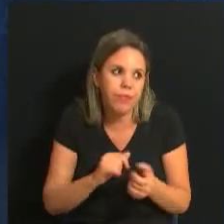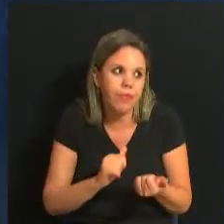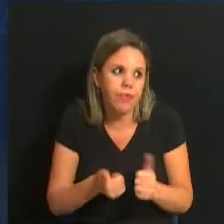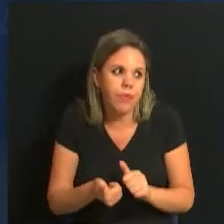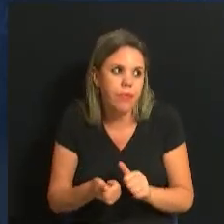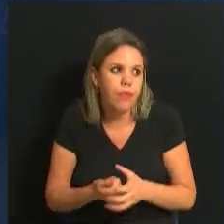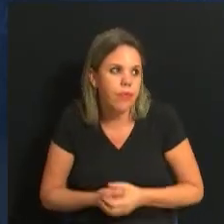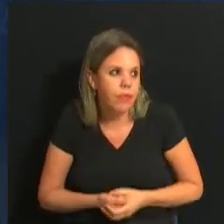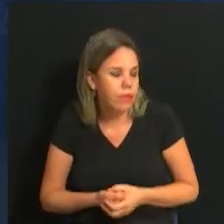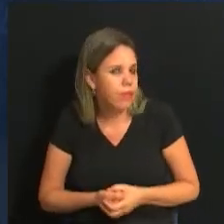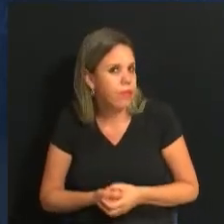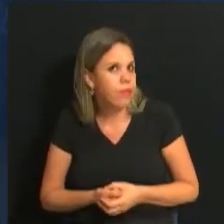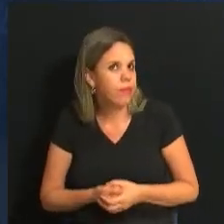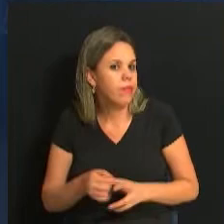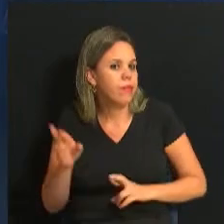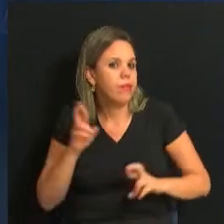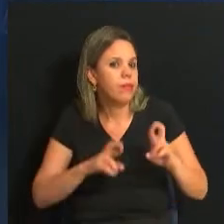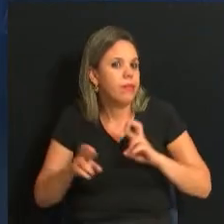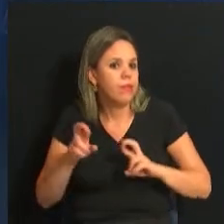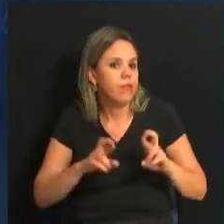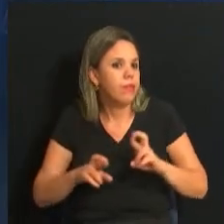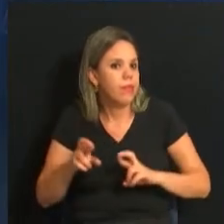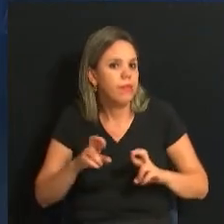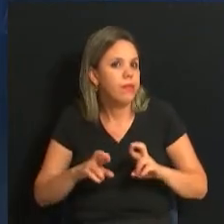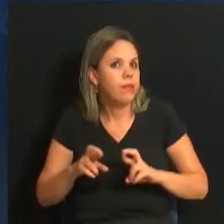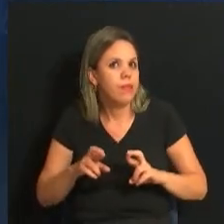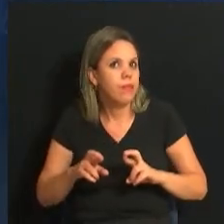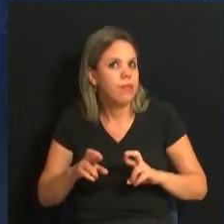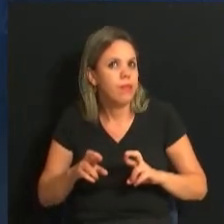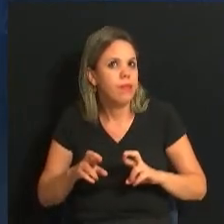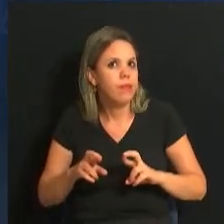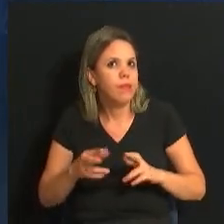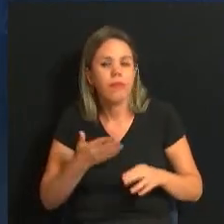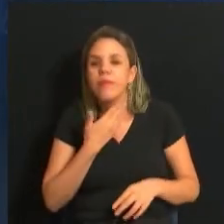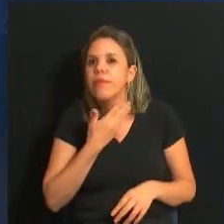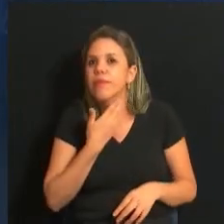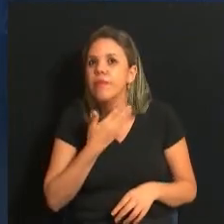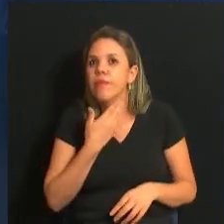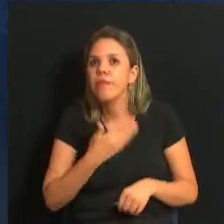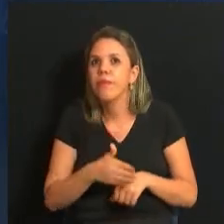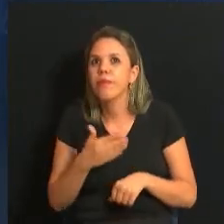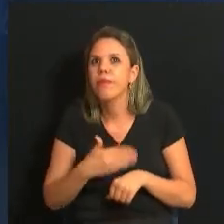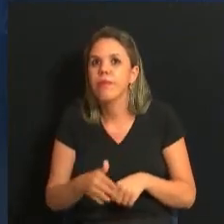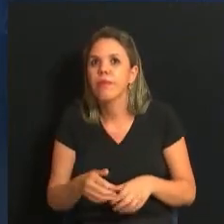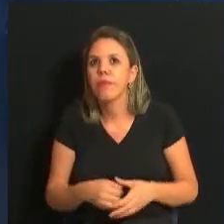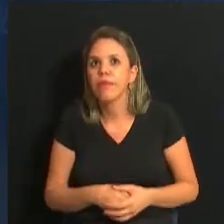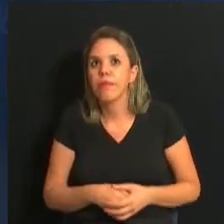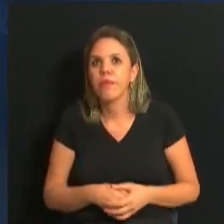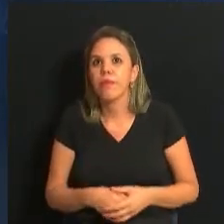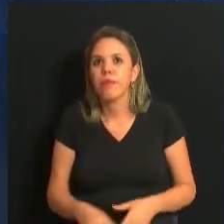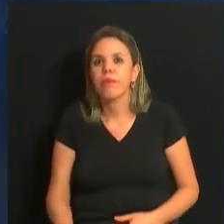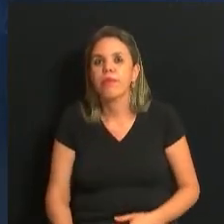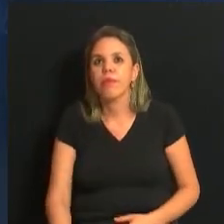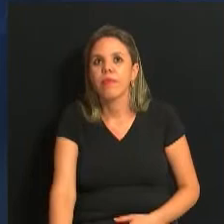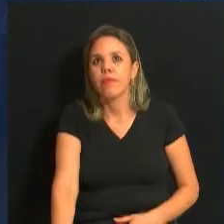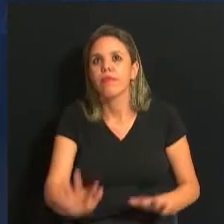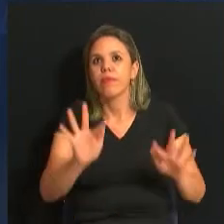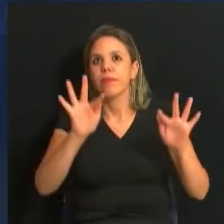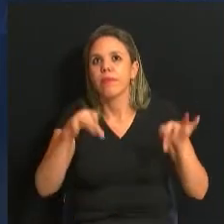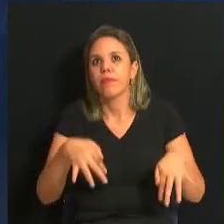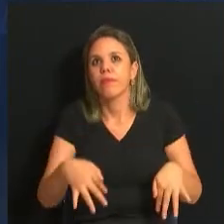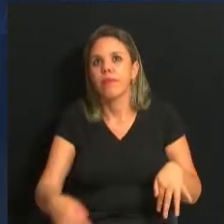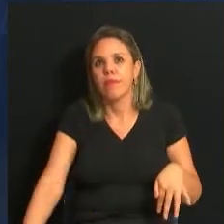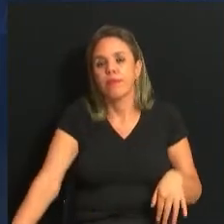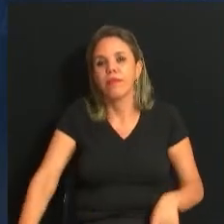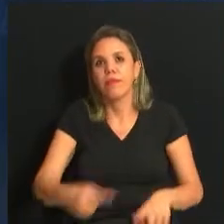Martins e conferir que vale muito a pena este bate-papo com o treinador da equipe. Bom, fim de semana de